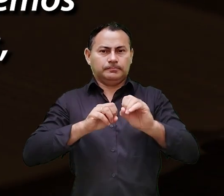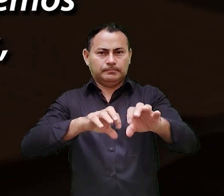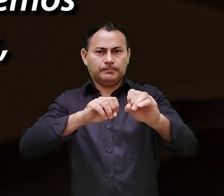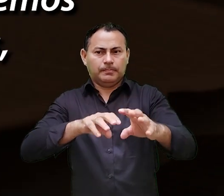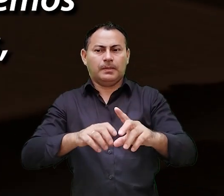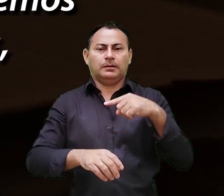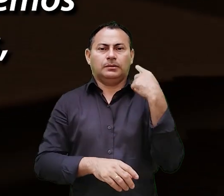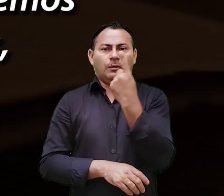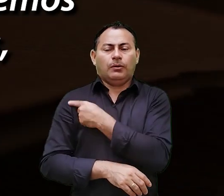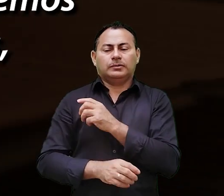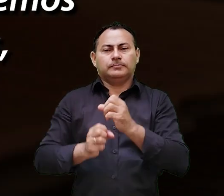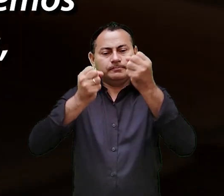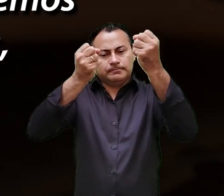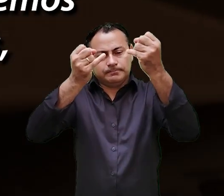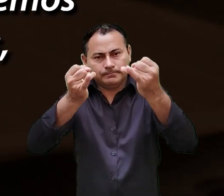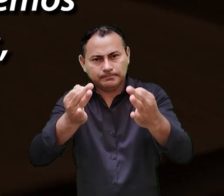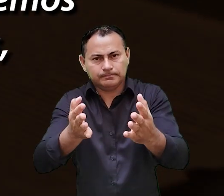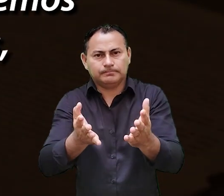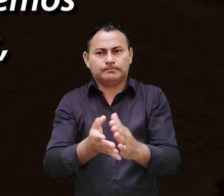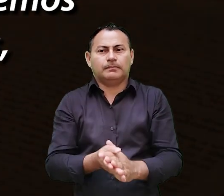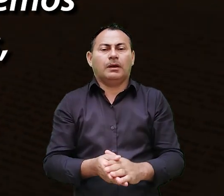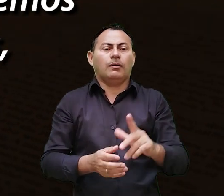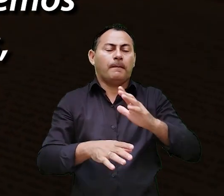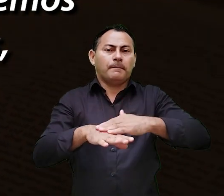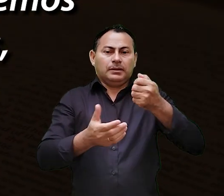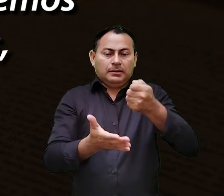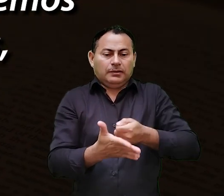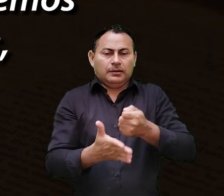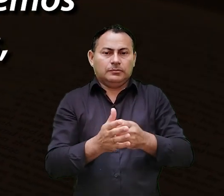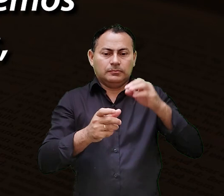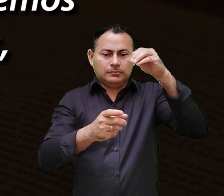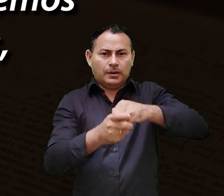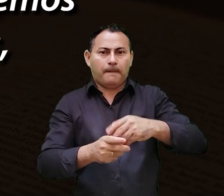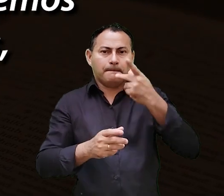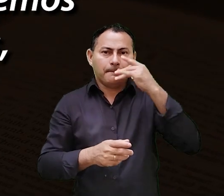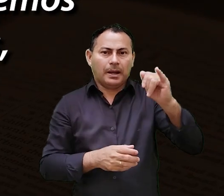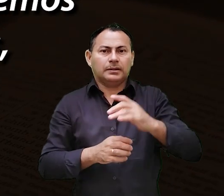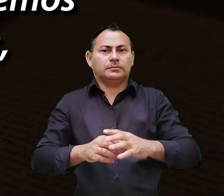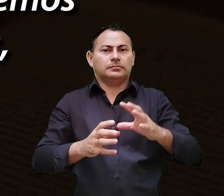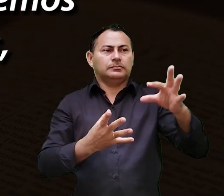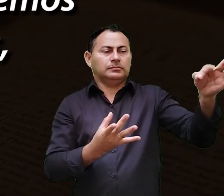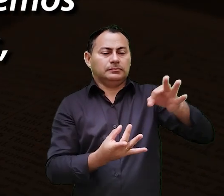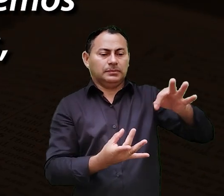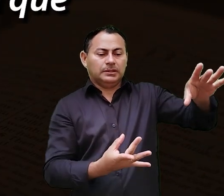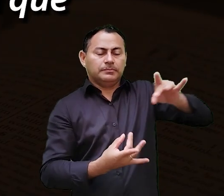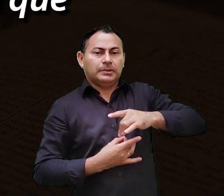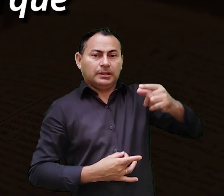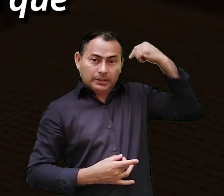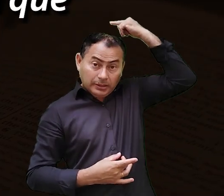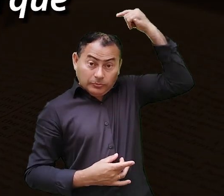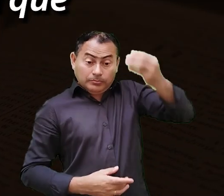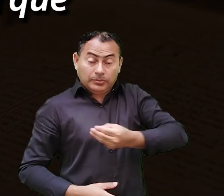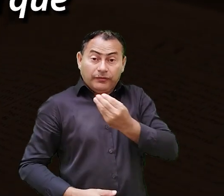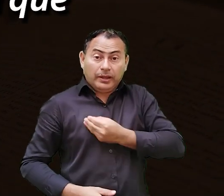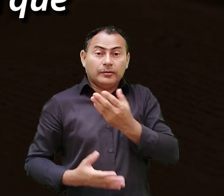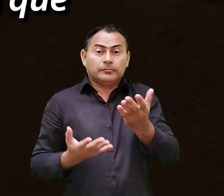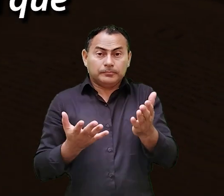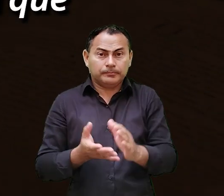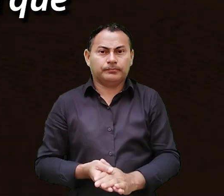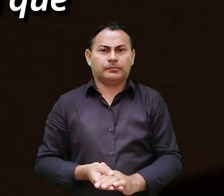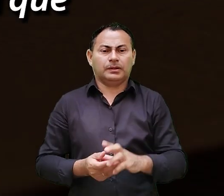nos disciplinavam e nós os respeitávamos. Quanto mais devemos submeter-nos ao Pai dos Espíritos para assim